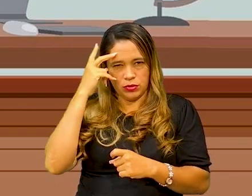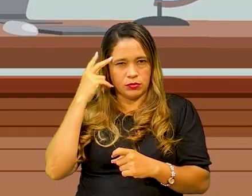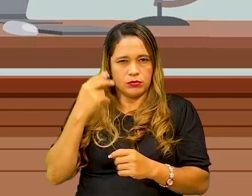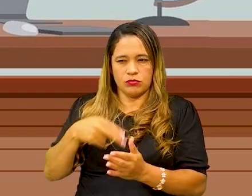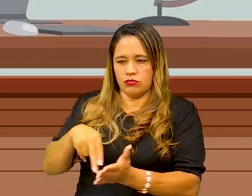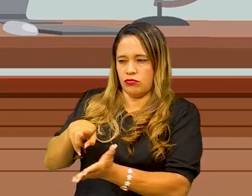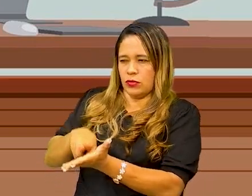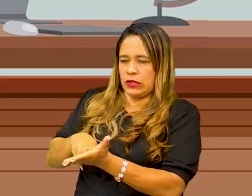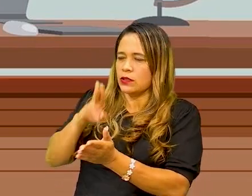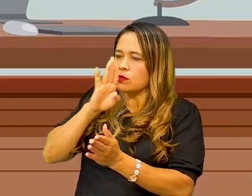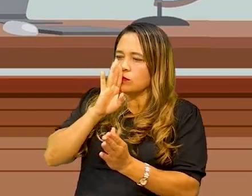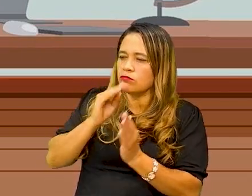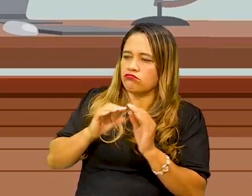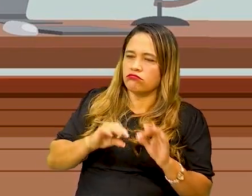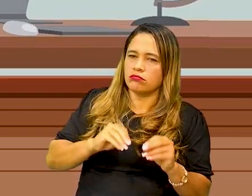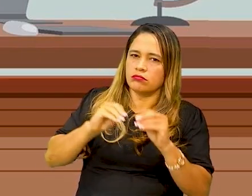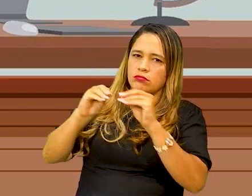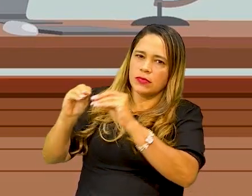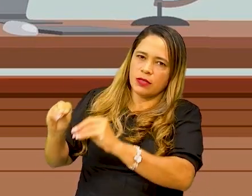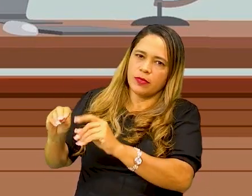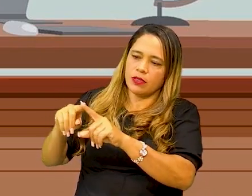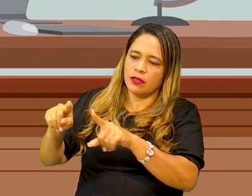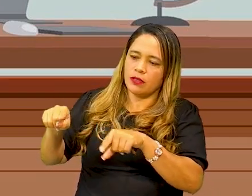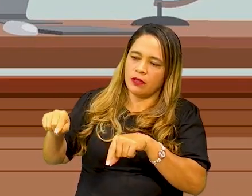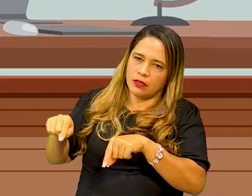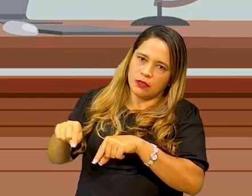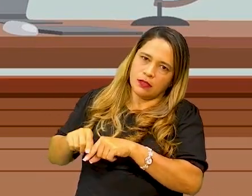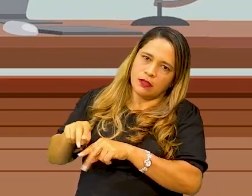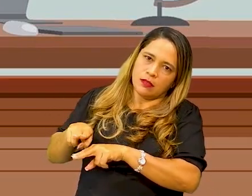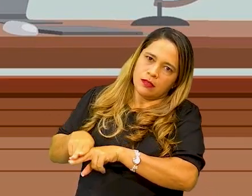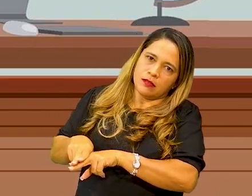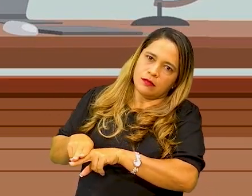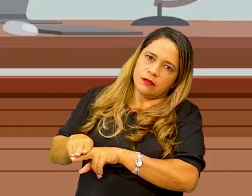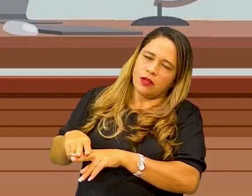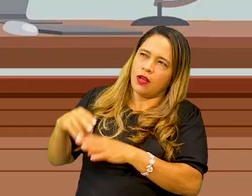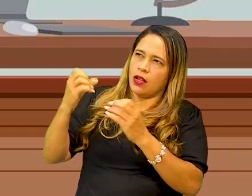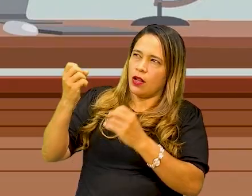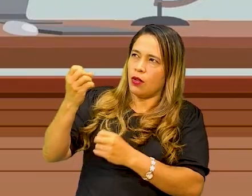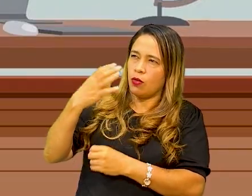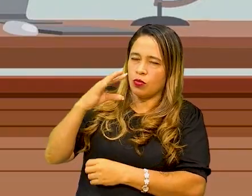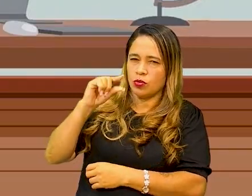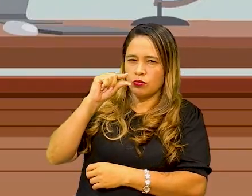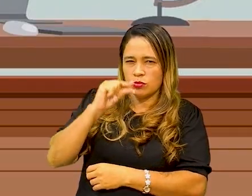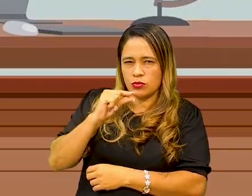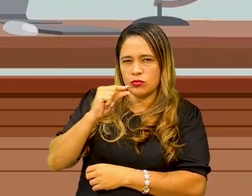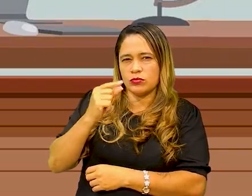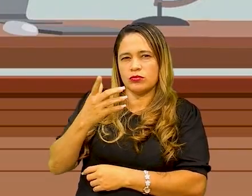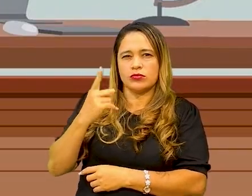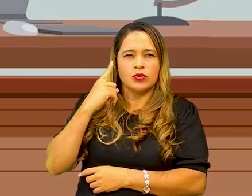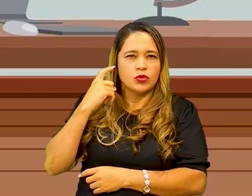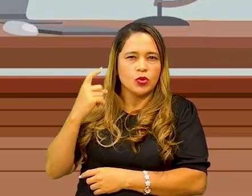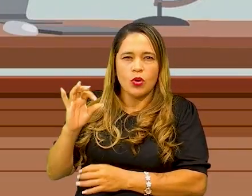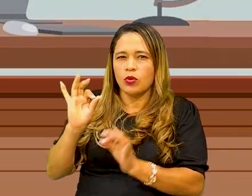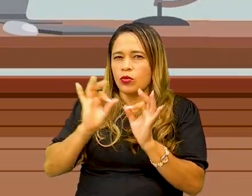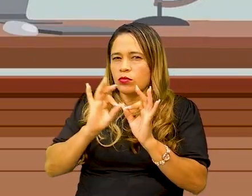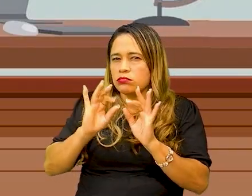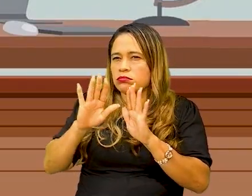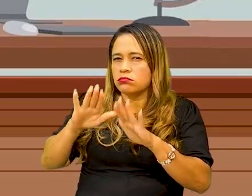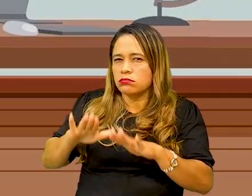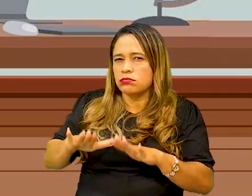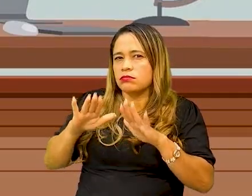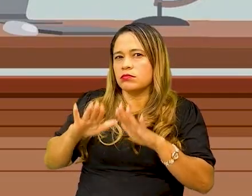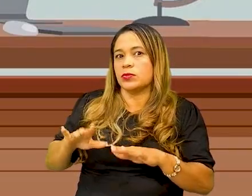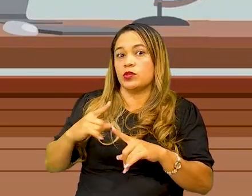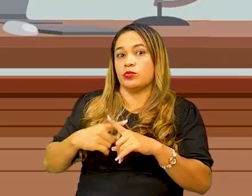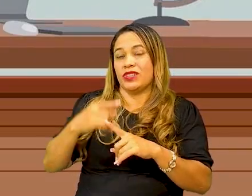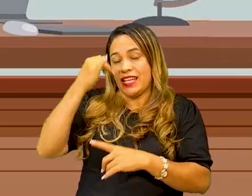mais reservado, com mais, menos luz, com mais penumbra, menos som, menos barulho, porque